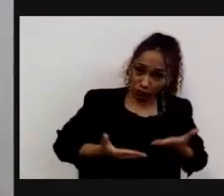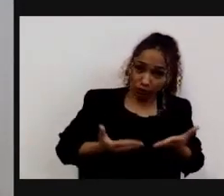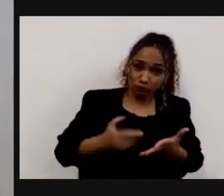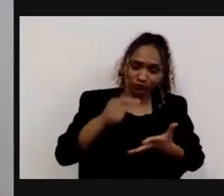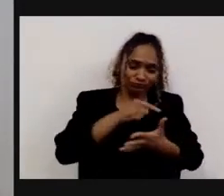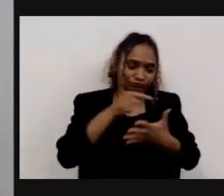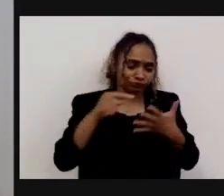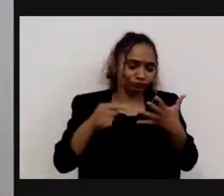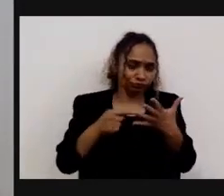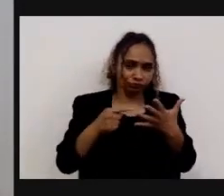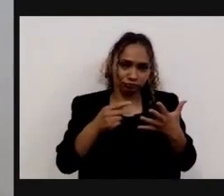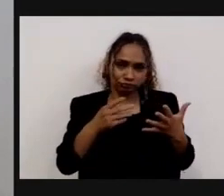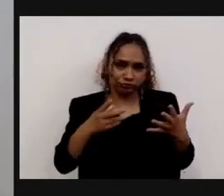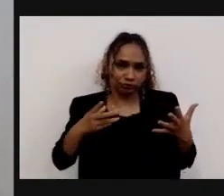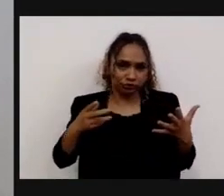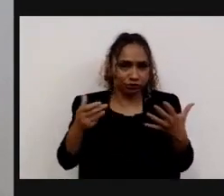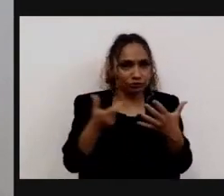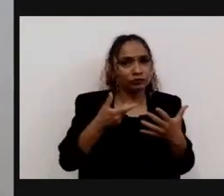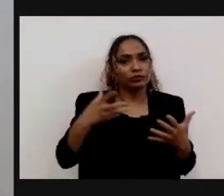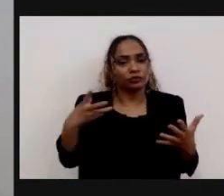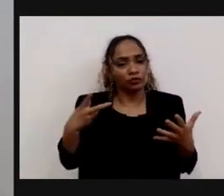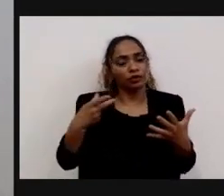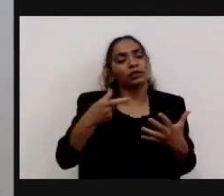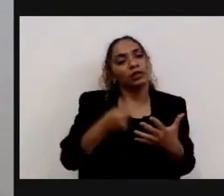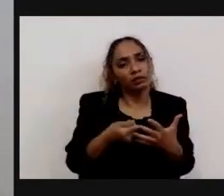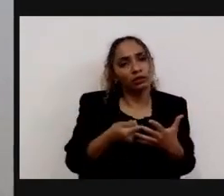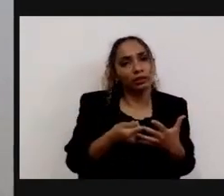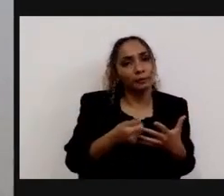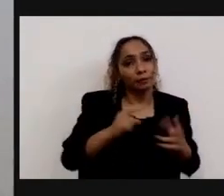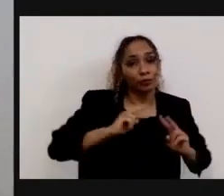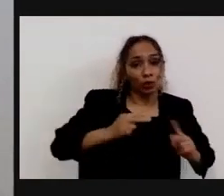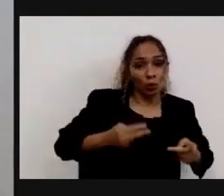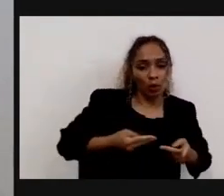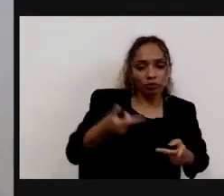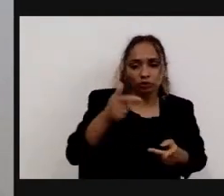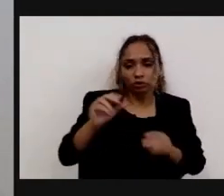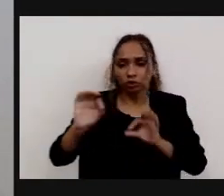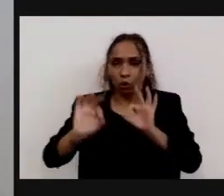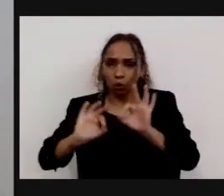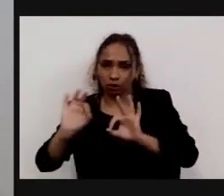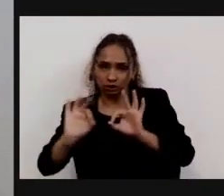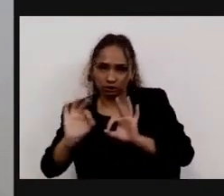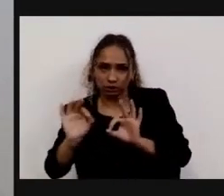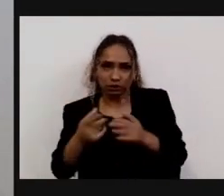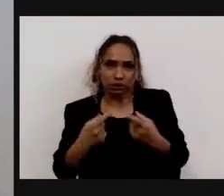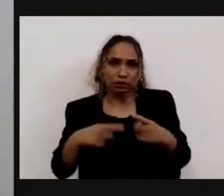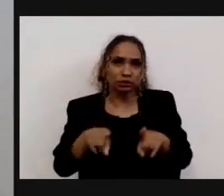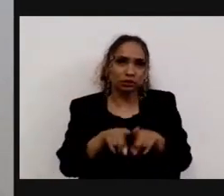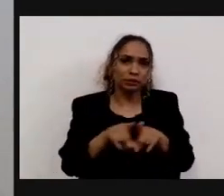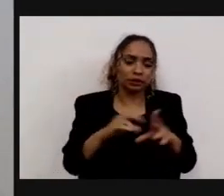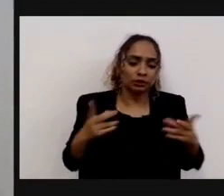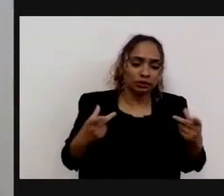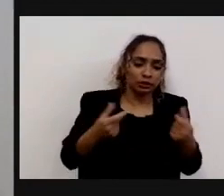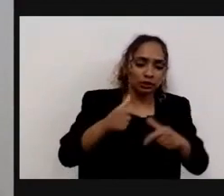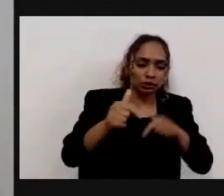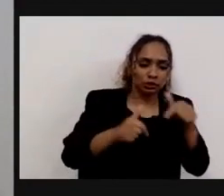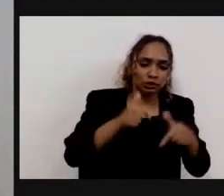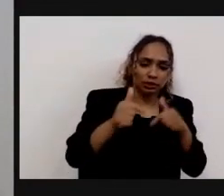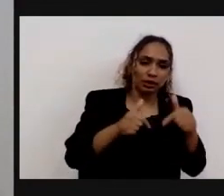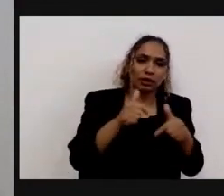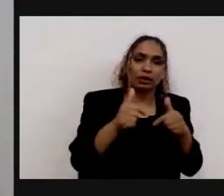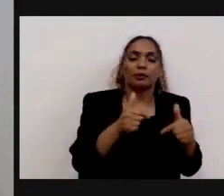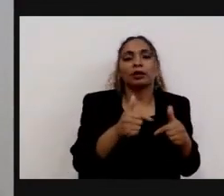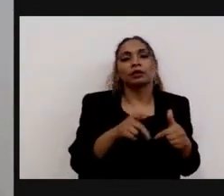de vantagens do ponto de vista humano e do ponto de vista organizacional e deficiência do trabalho para